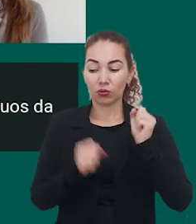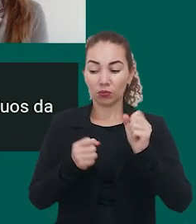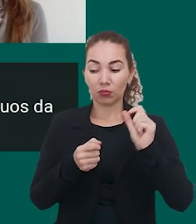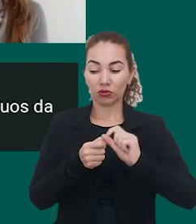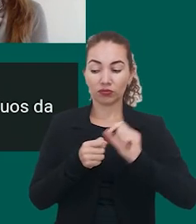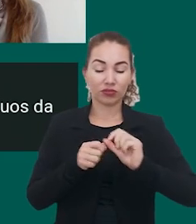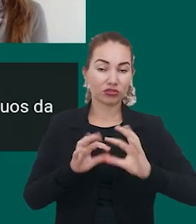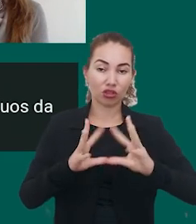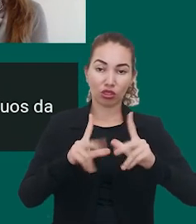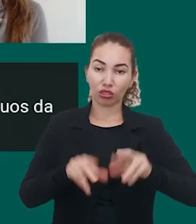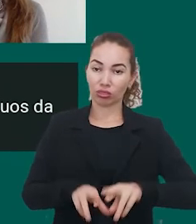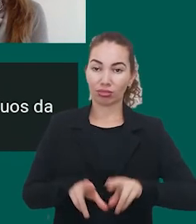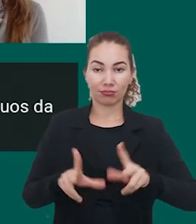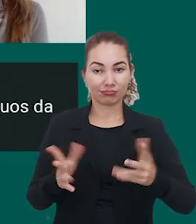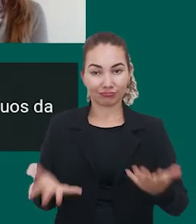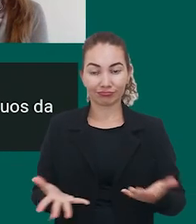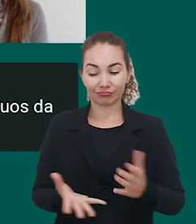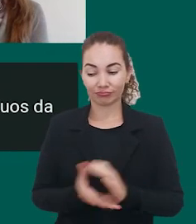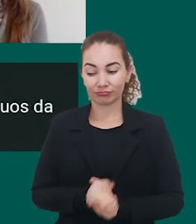toda a diferença, tá?